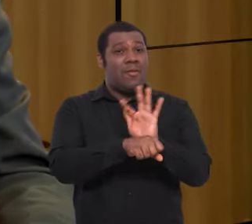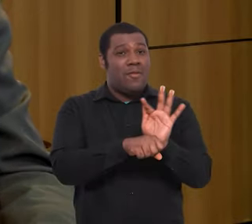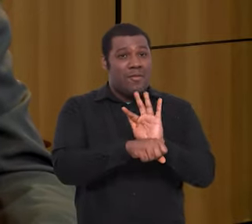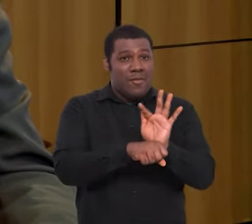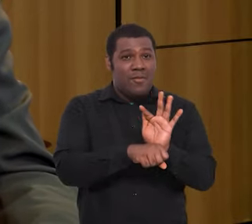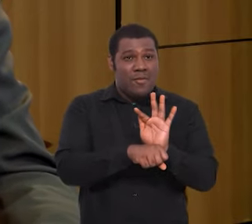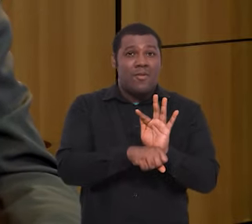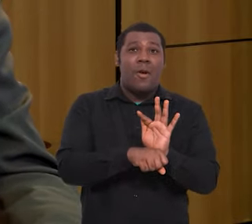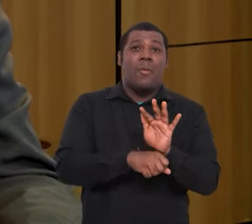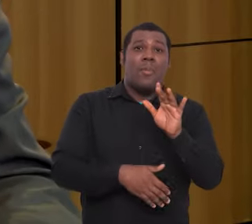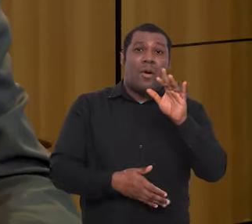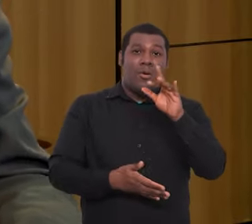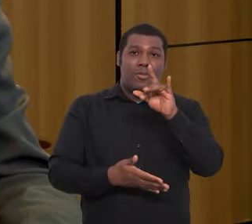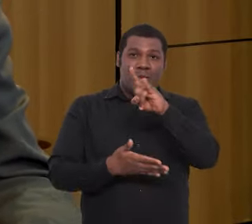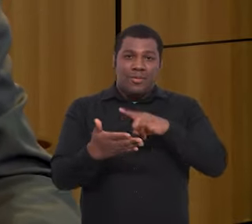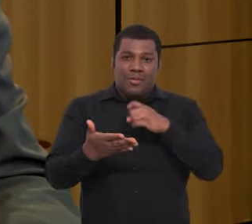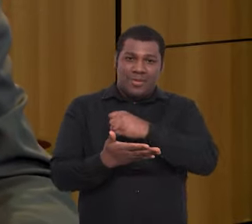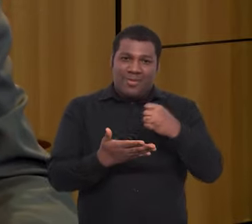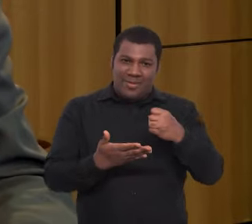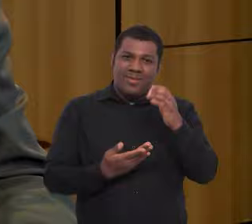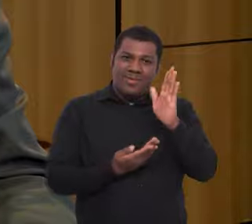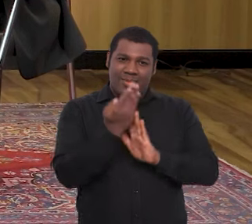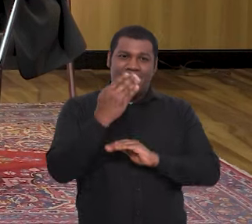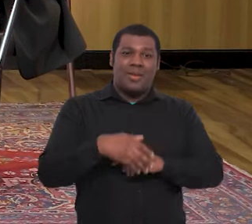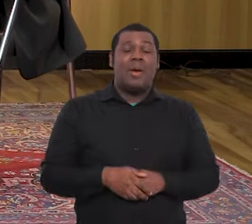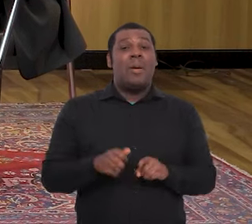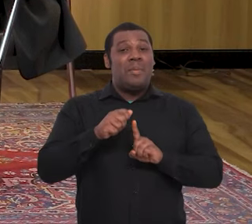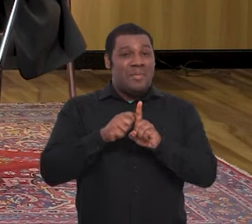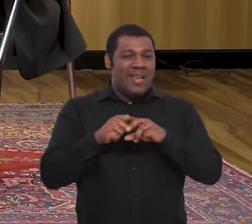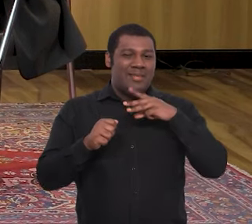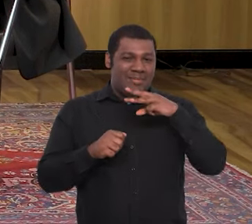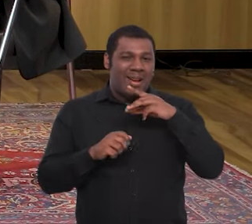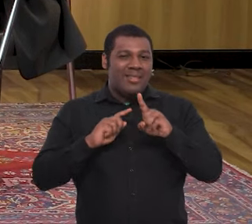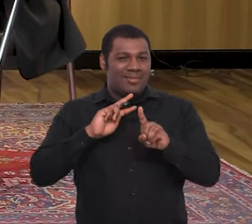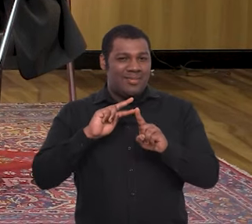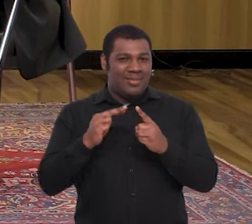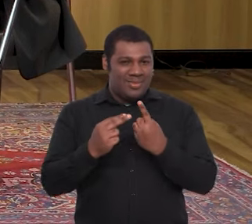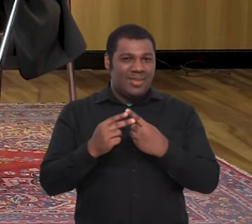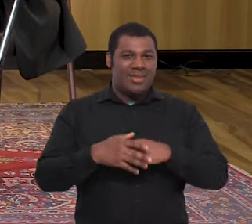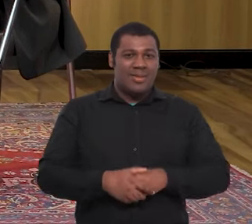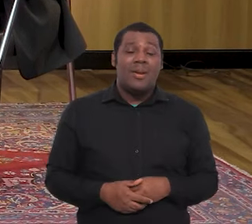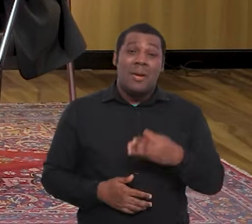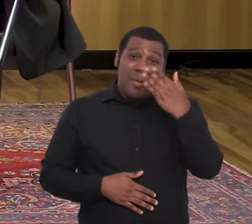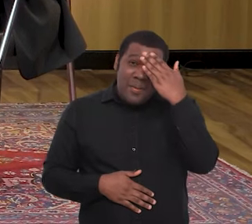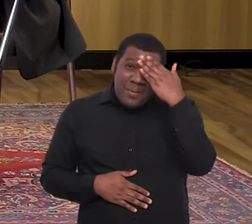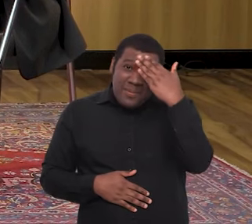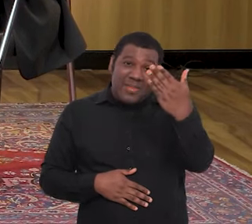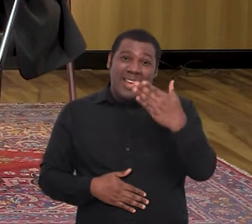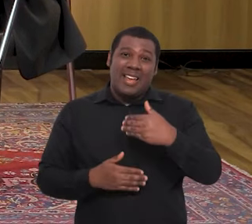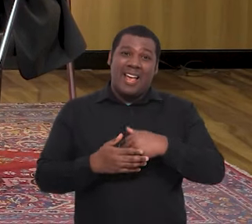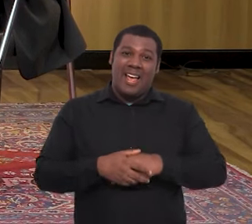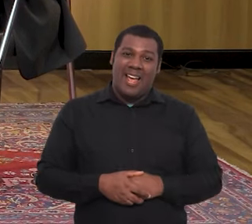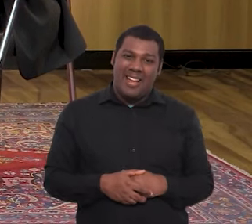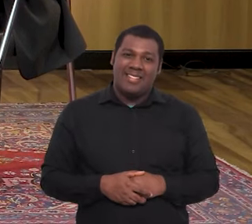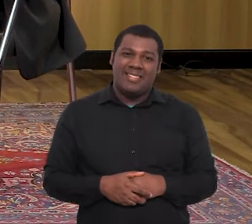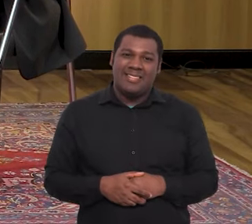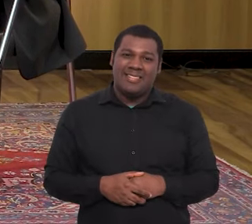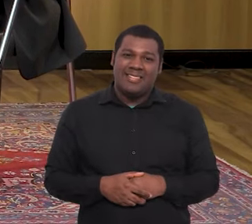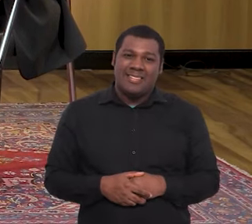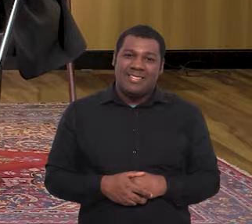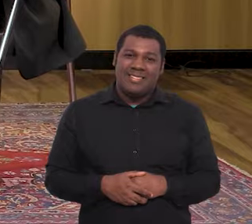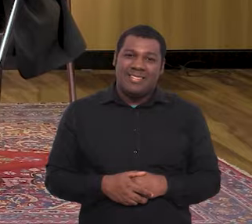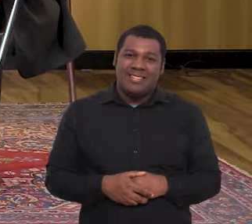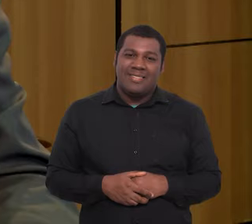aí vamos aguardar quem sabe venha boas notícias também Ministro Obrigada por essa conversa obrigada por esse espaço e por todos